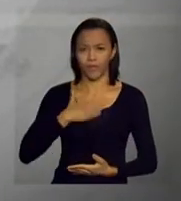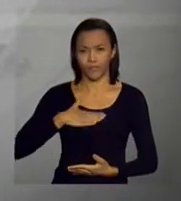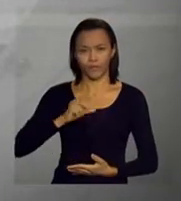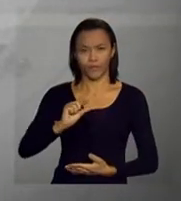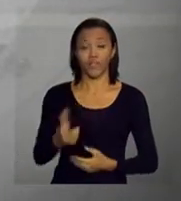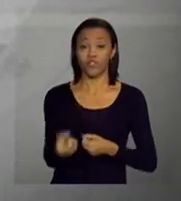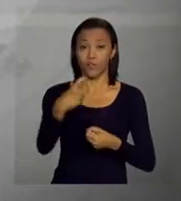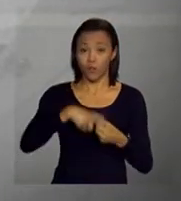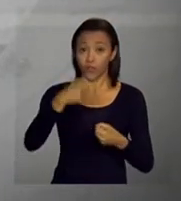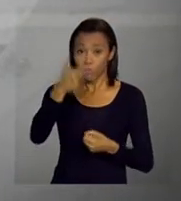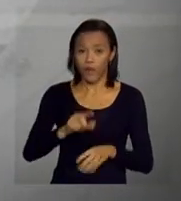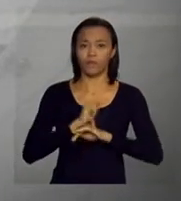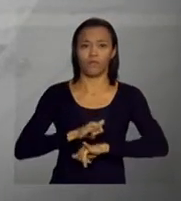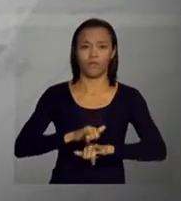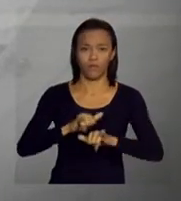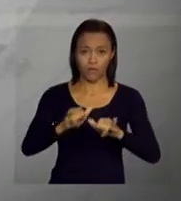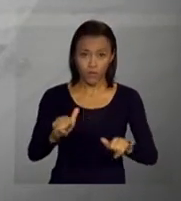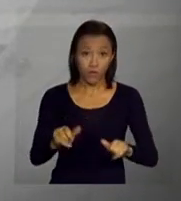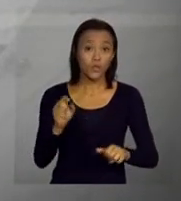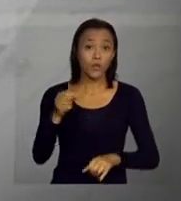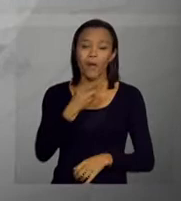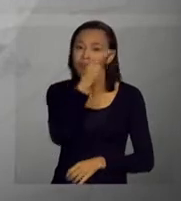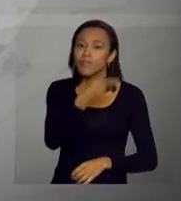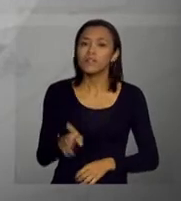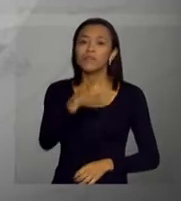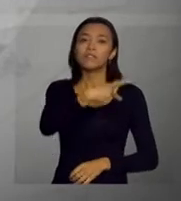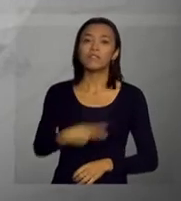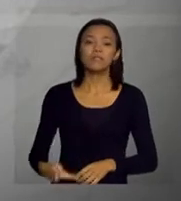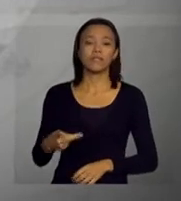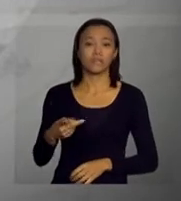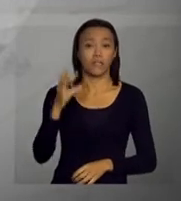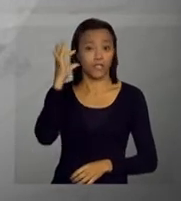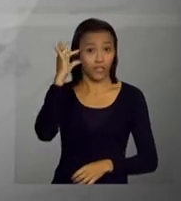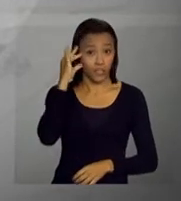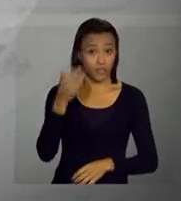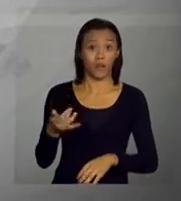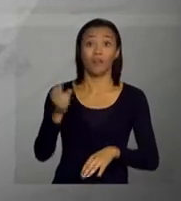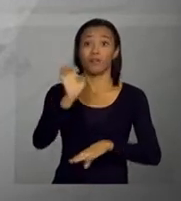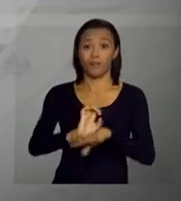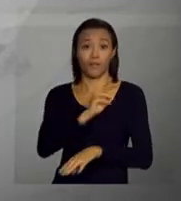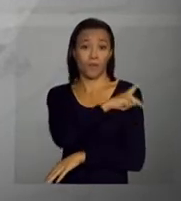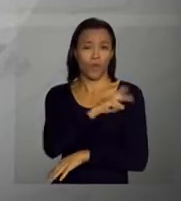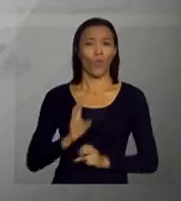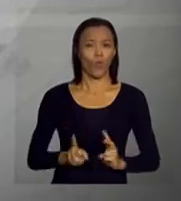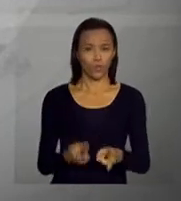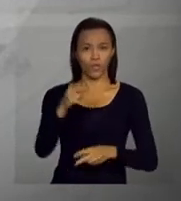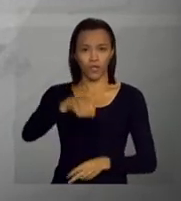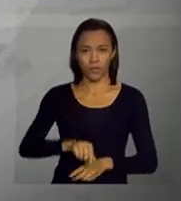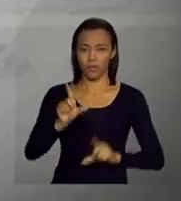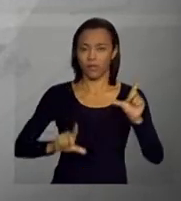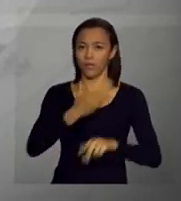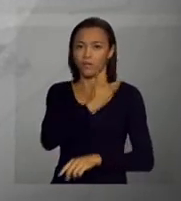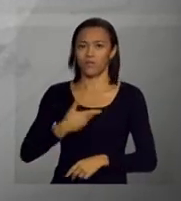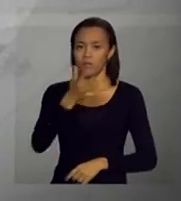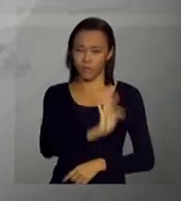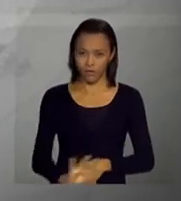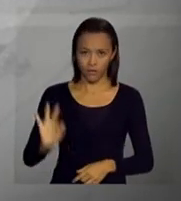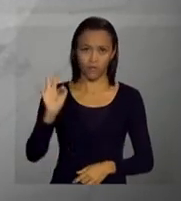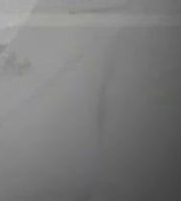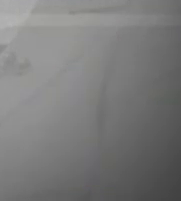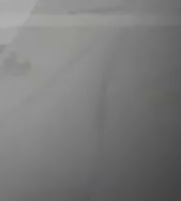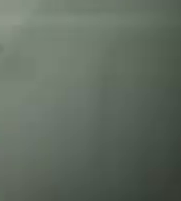a gente volta com outras informações sobre a visita da presidenta de uma Rousseff ao Piauí continue na NBR a TV do Governo